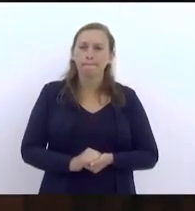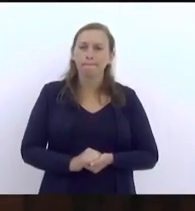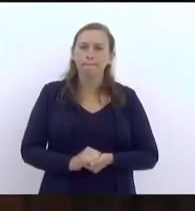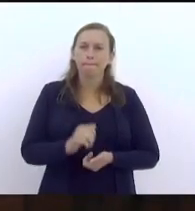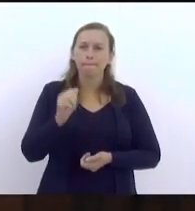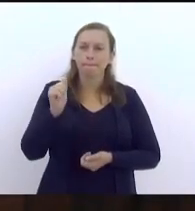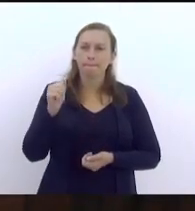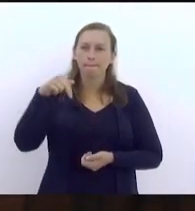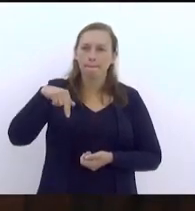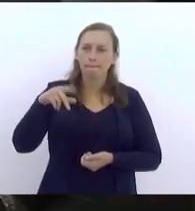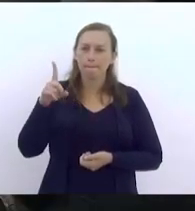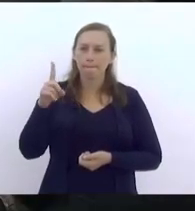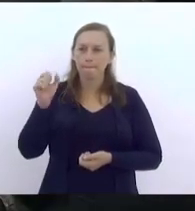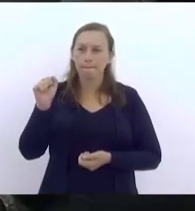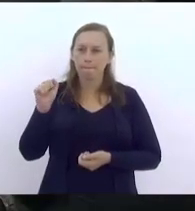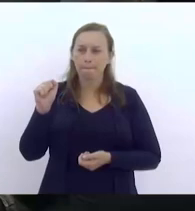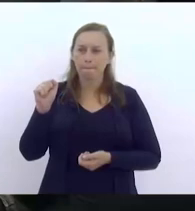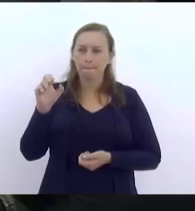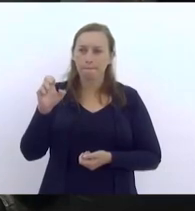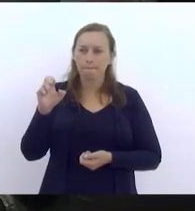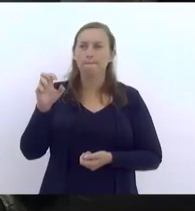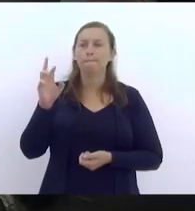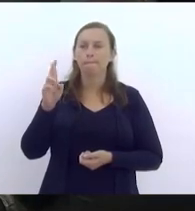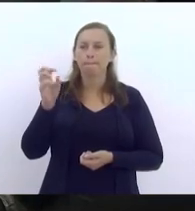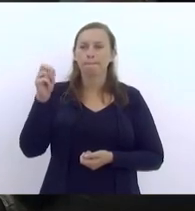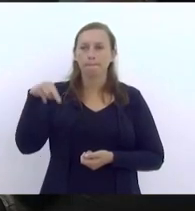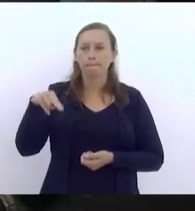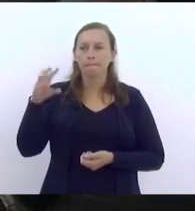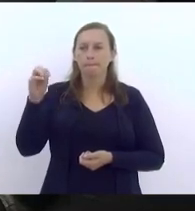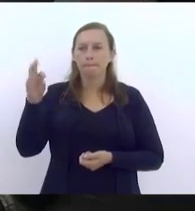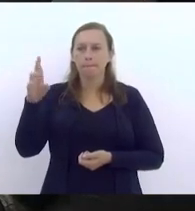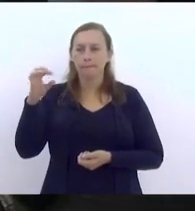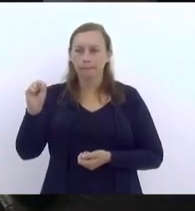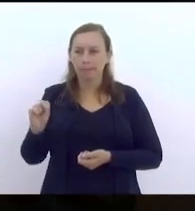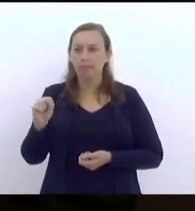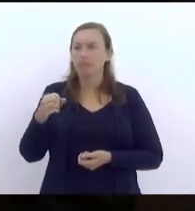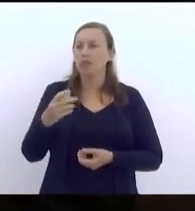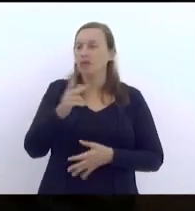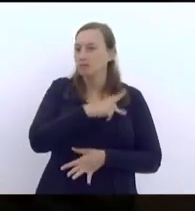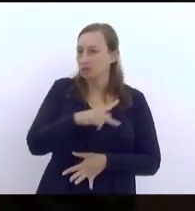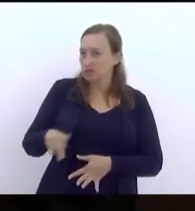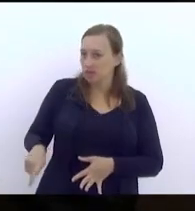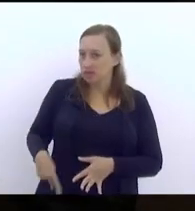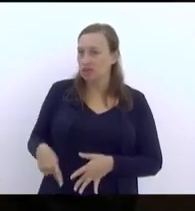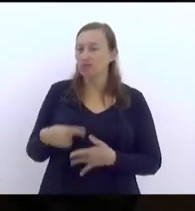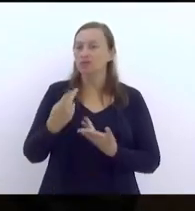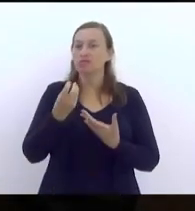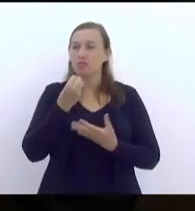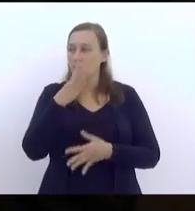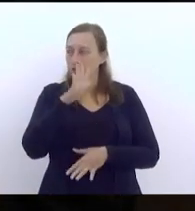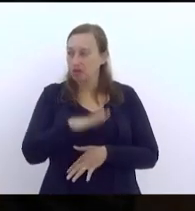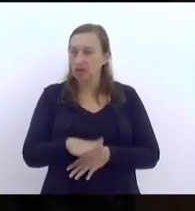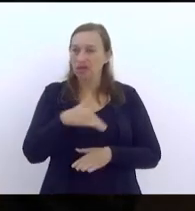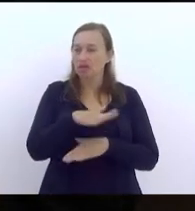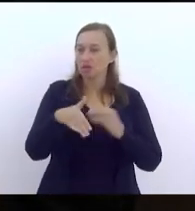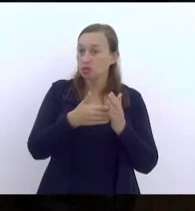Anderson Moraes. Boa tarde, presidente. Boa tarde a todos os colegas presentes aqui na Assembleia